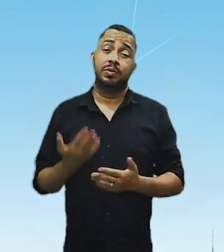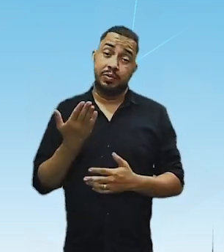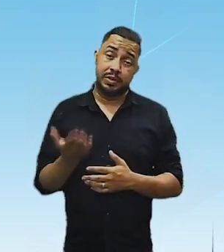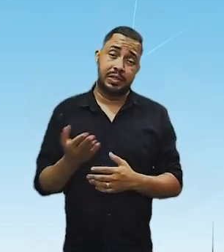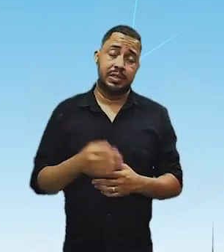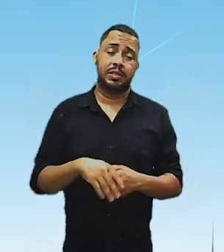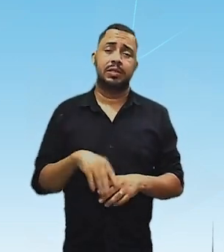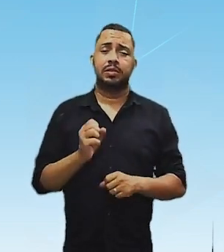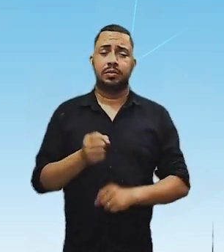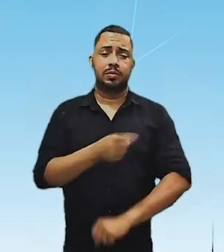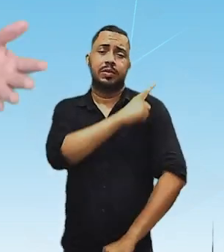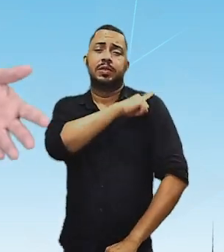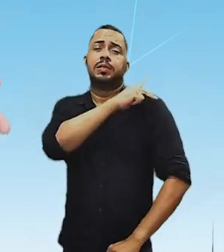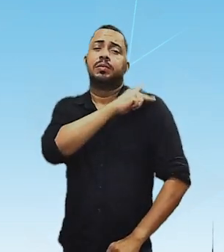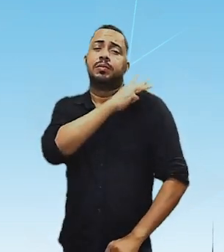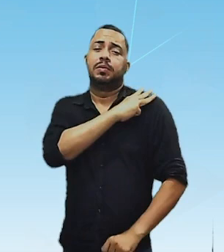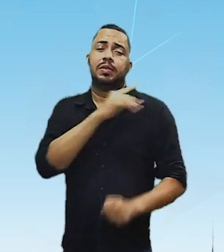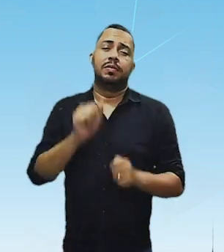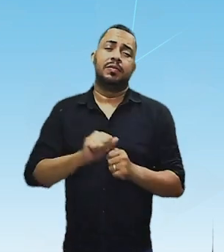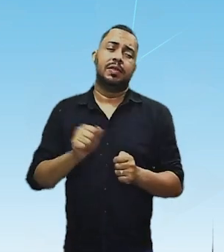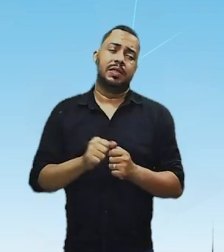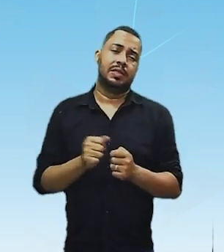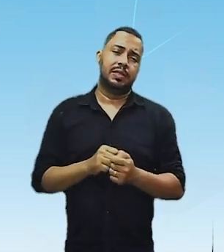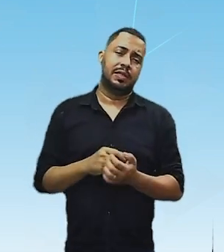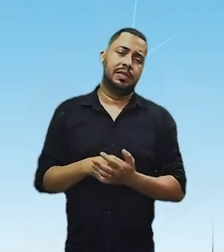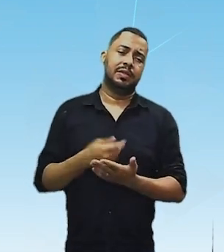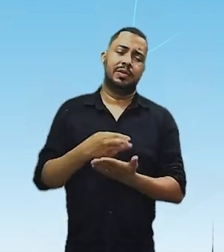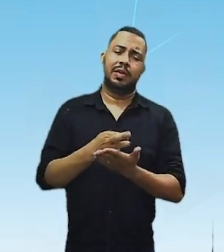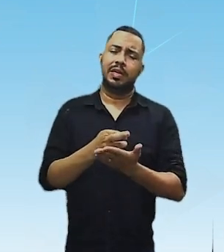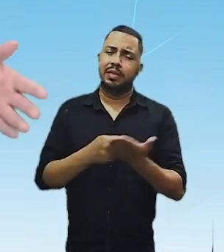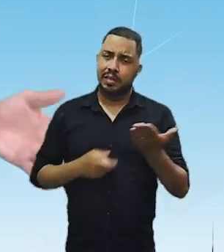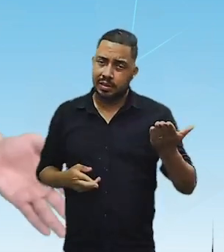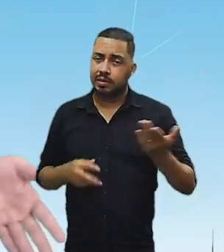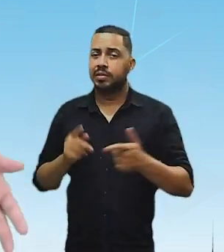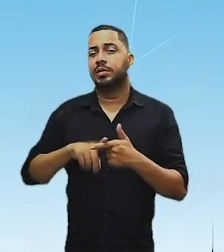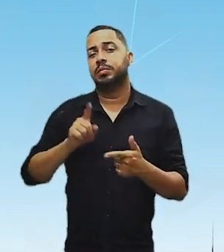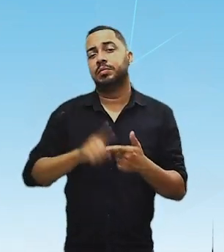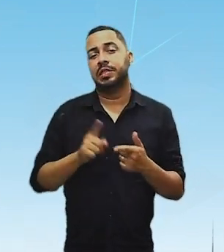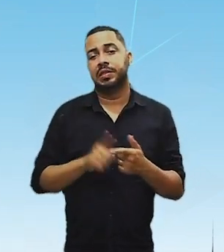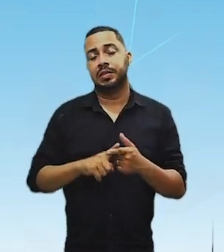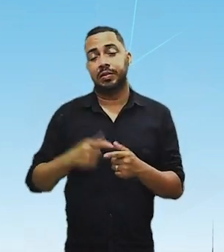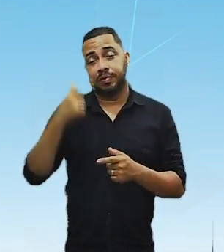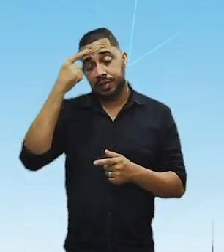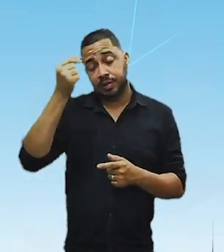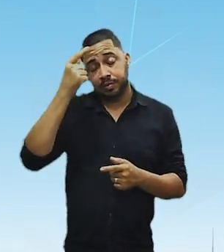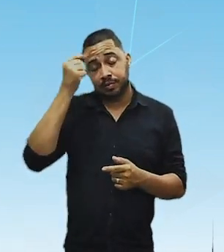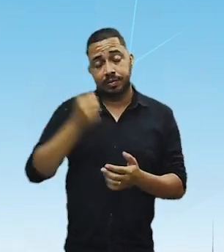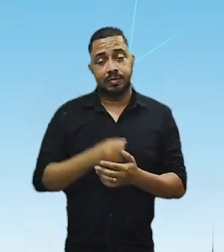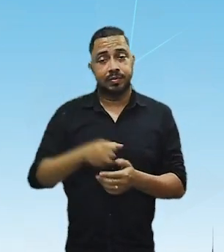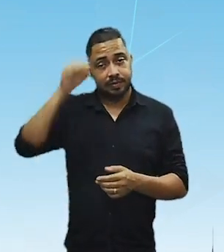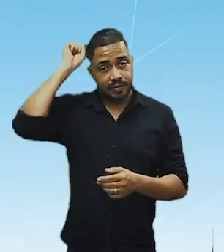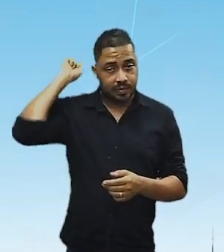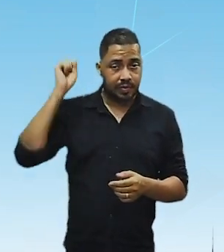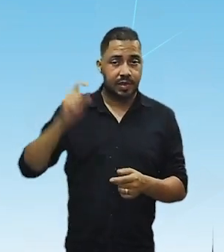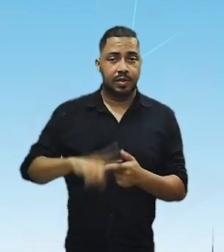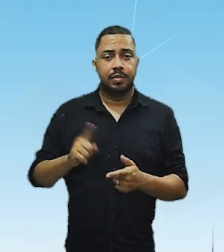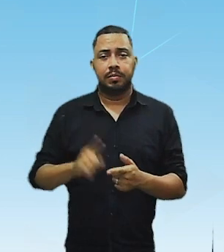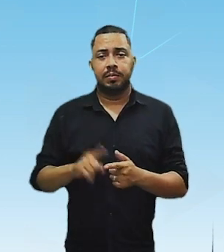ensino médio vão fazer a sua dissertação de vestibular e também as próprias provas, os exames do nono ano,